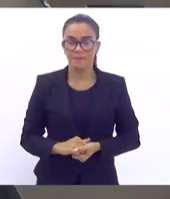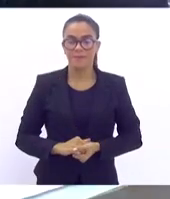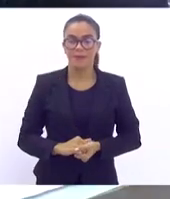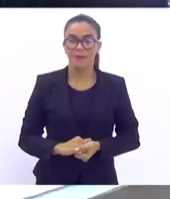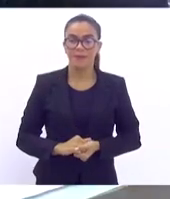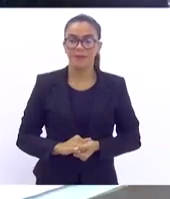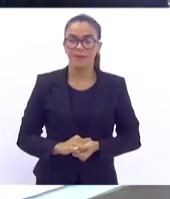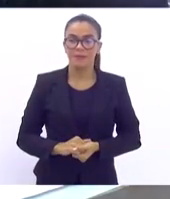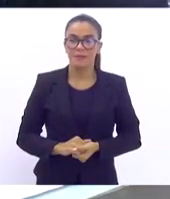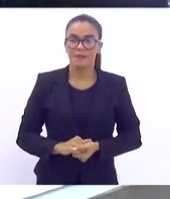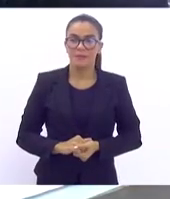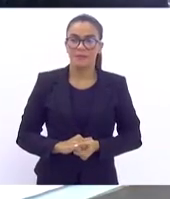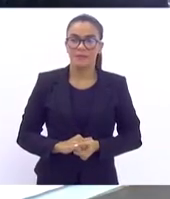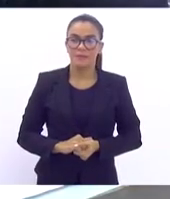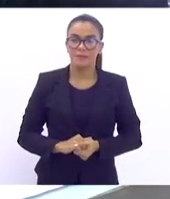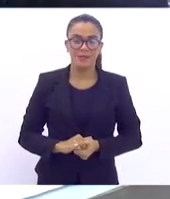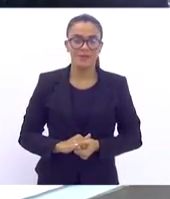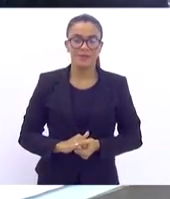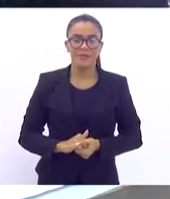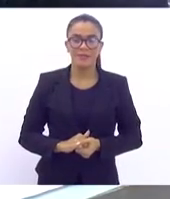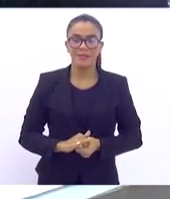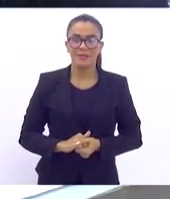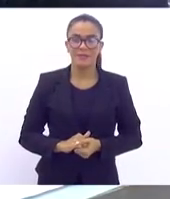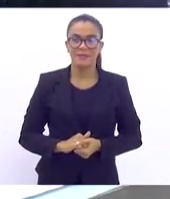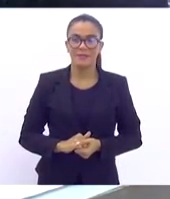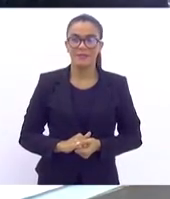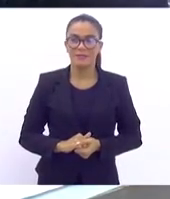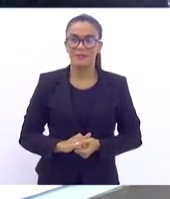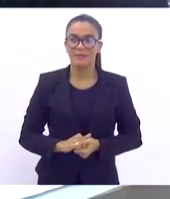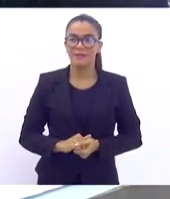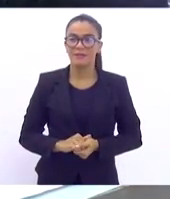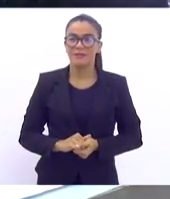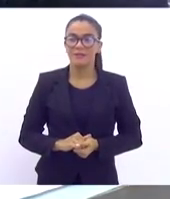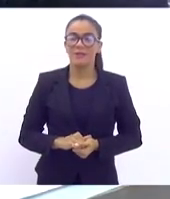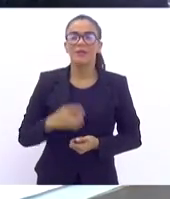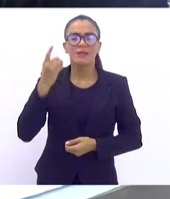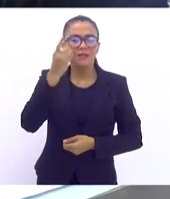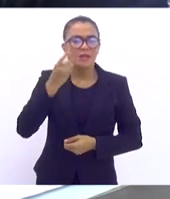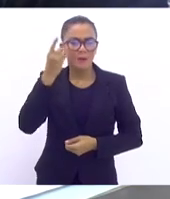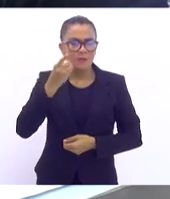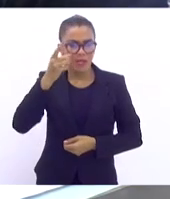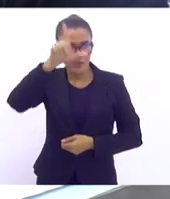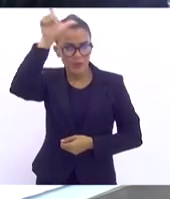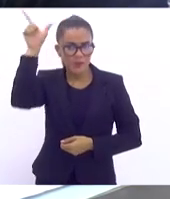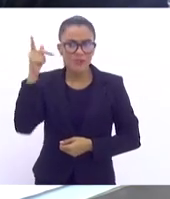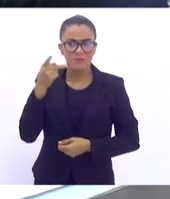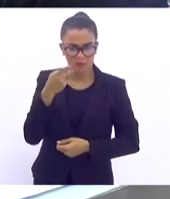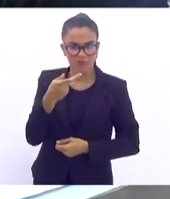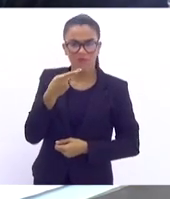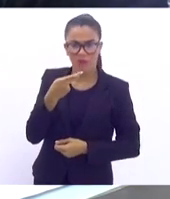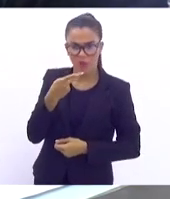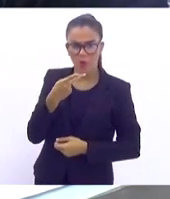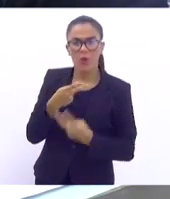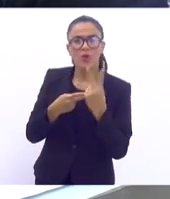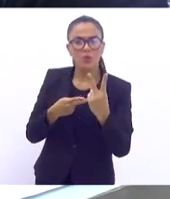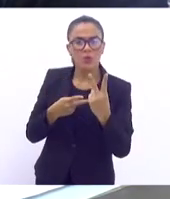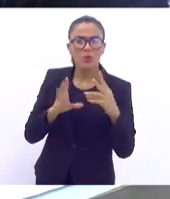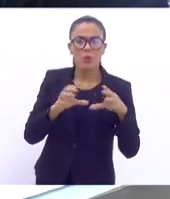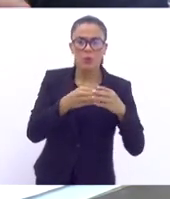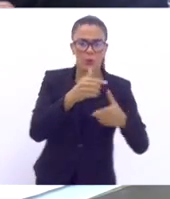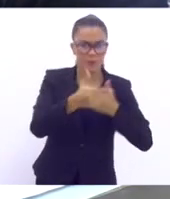demar também tá escrito também é só me permita Deputado o Deputado Luiz Paulo fez menção de fato há duas frente